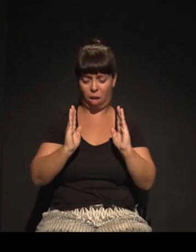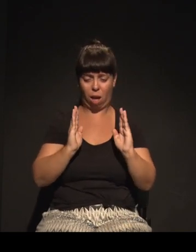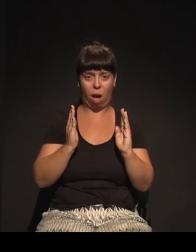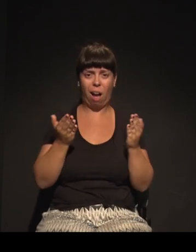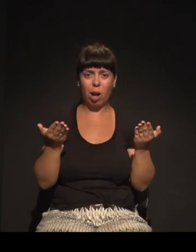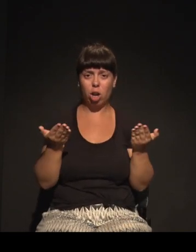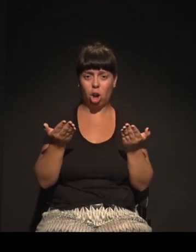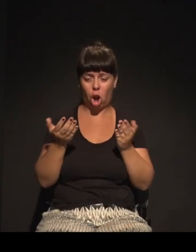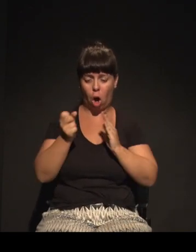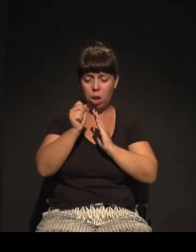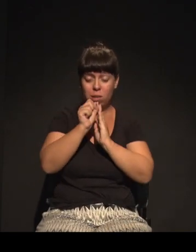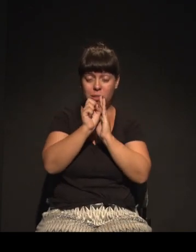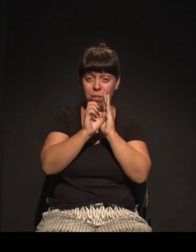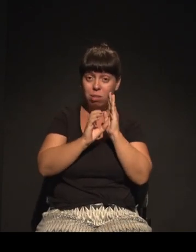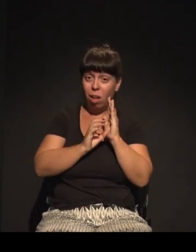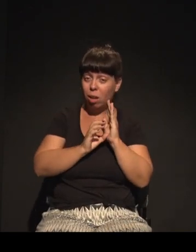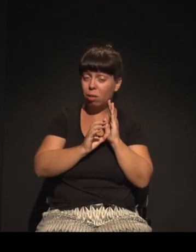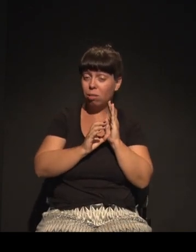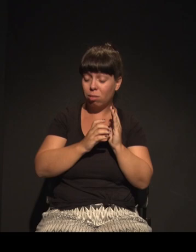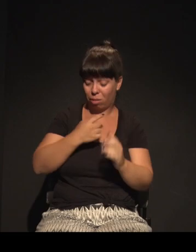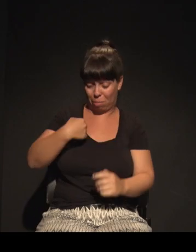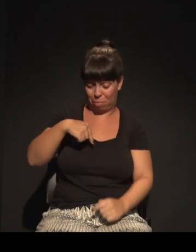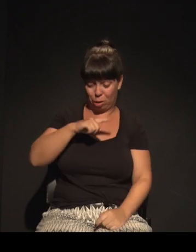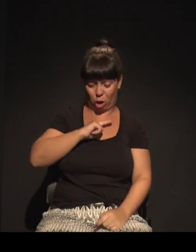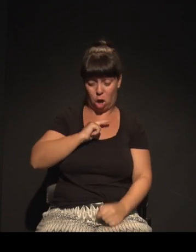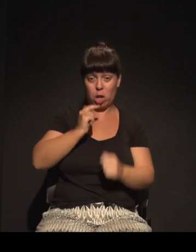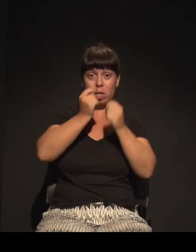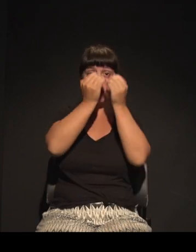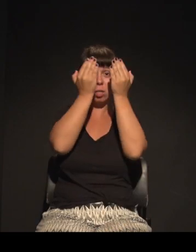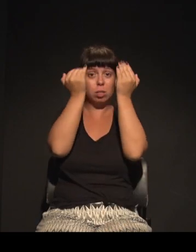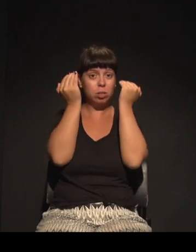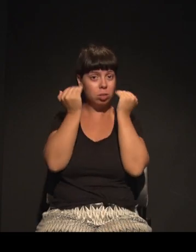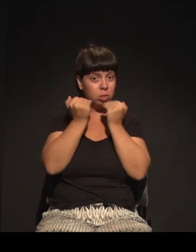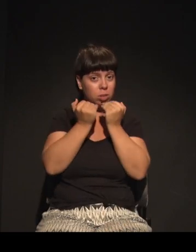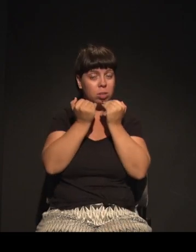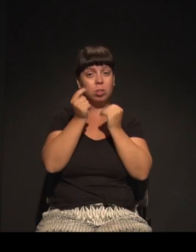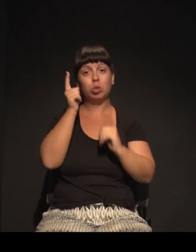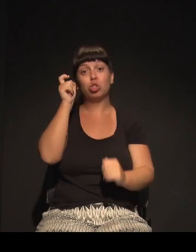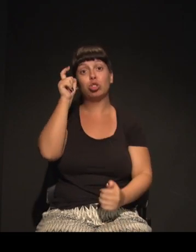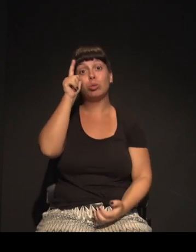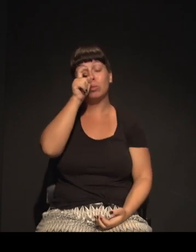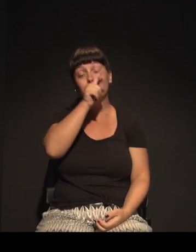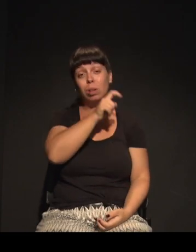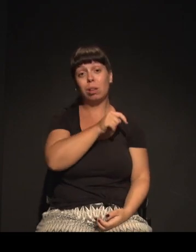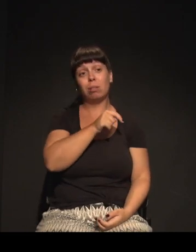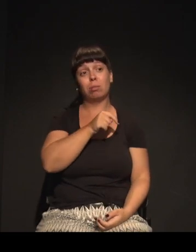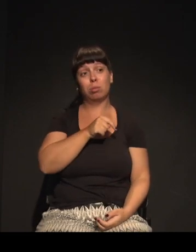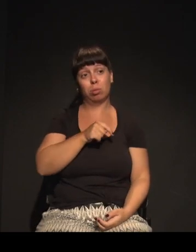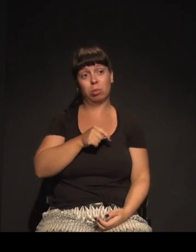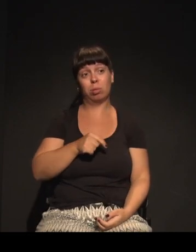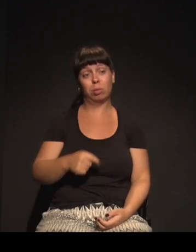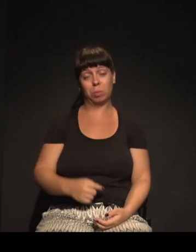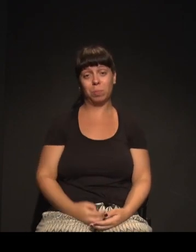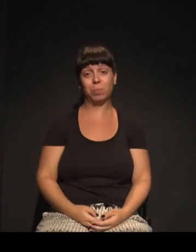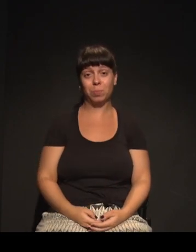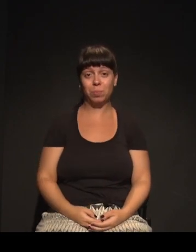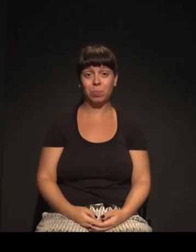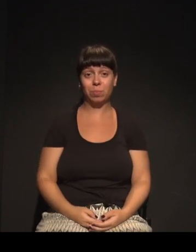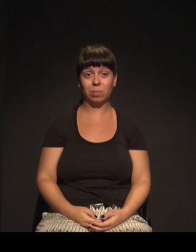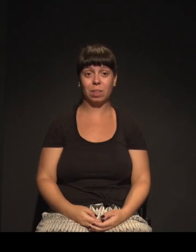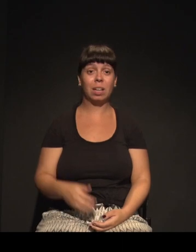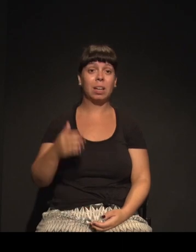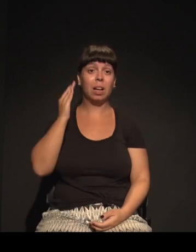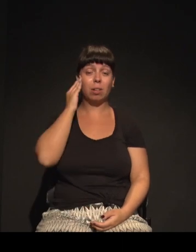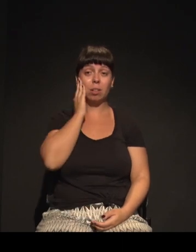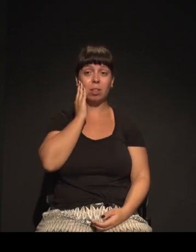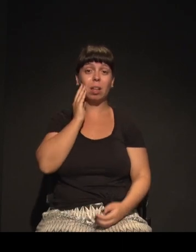estamos pra nós é indígena ainda é difícil né muito difícil eu sei por mim e ainda mais por aqueles que moram